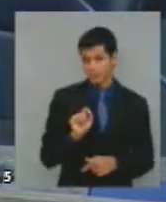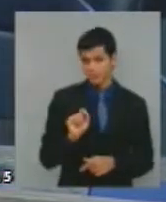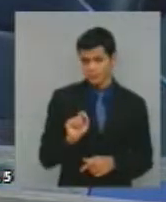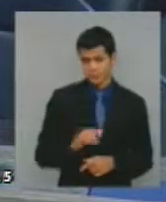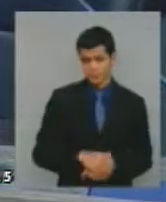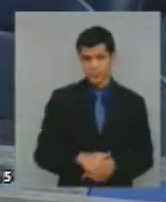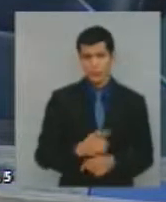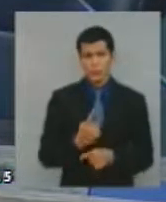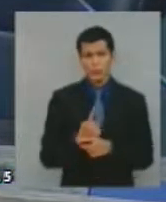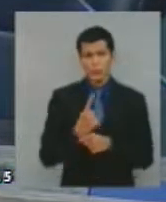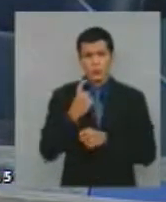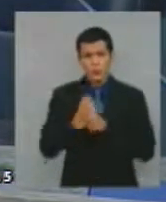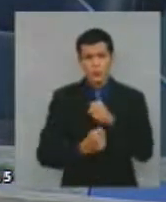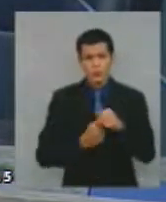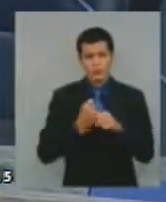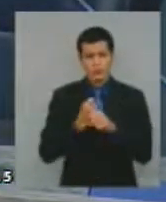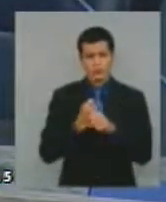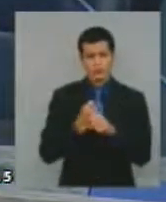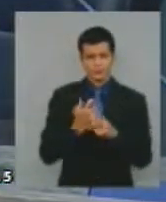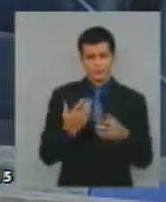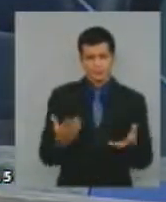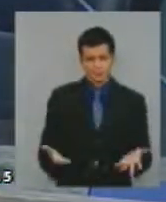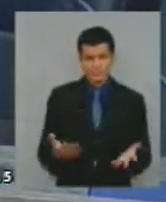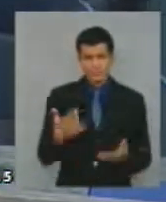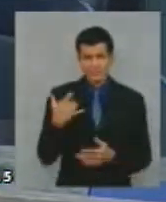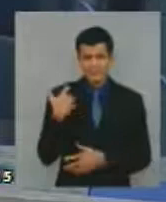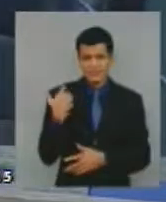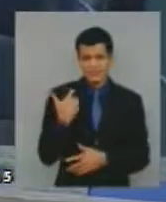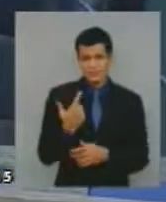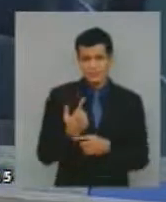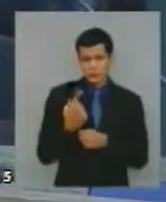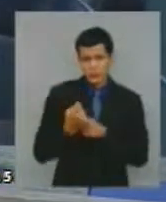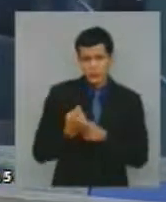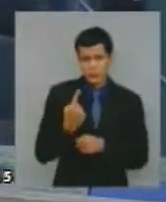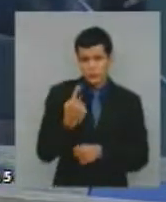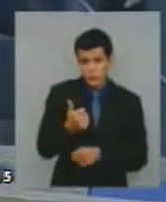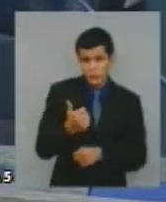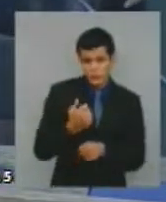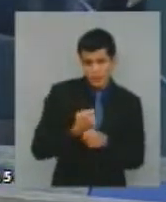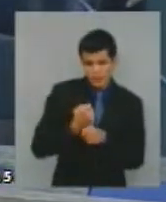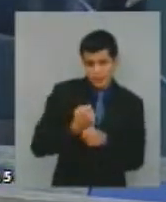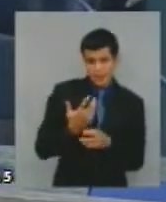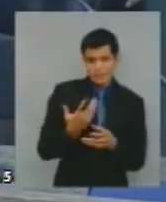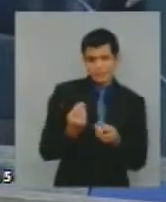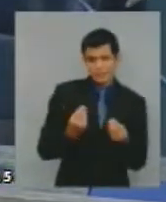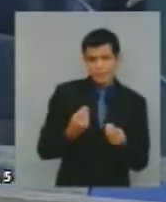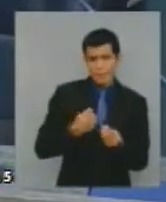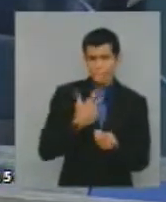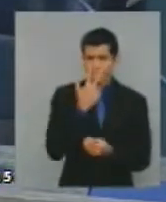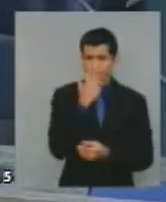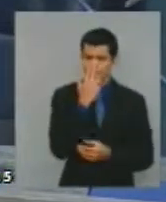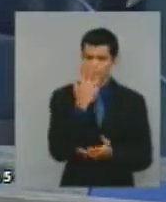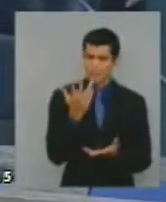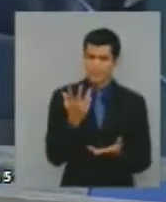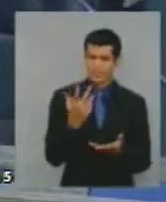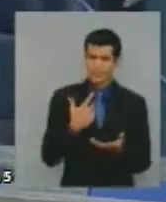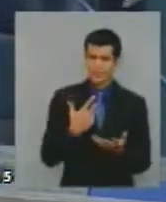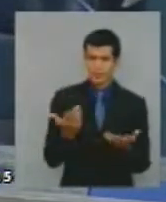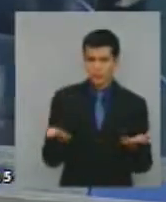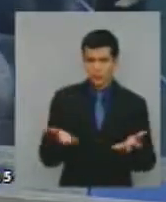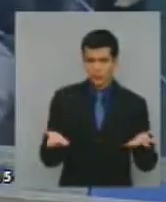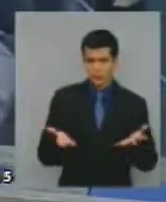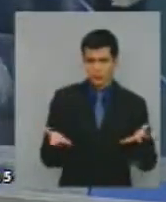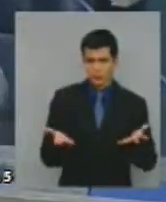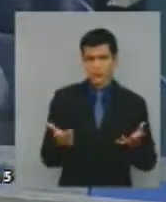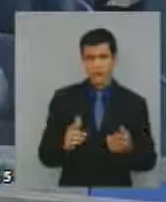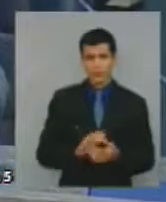mortalidade infantil. Há 20, 30 anos atrás, nós tínhamos 55 mortes por 1.000 habitantes. 60 mortes por 1.000. Realmente, os